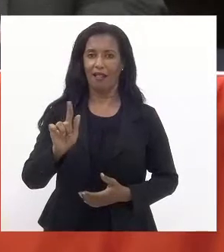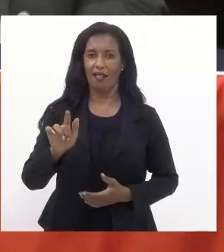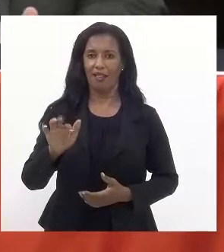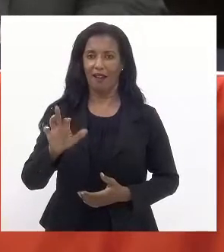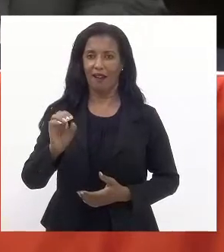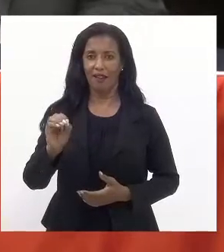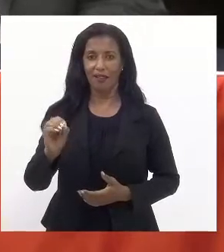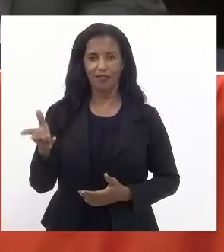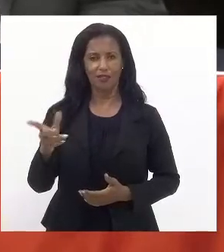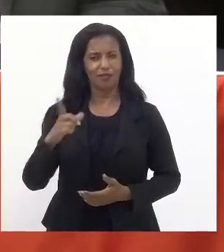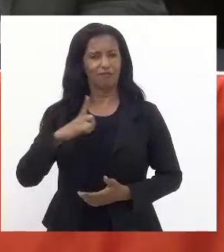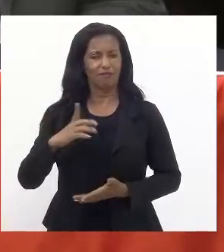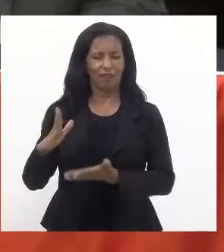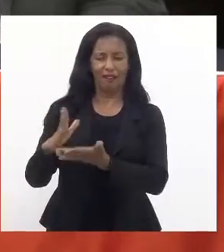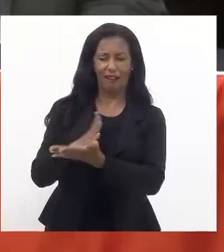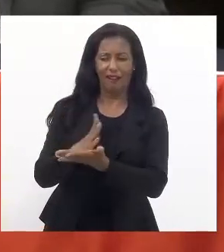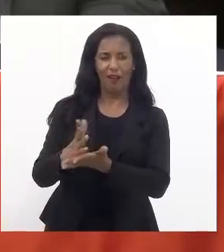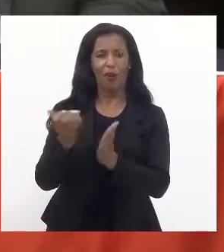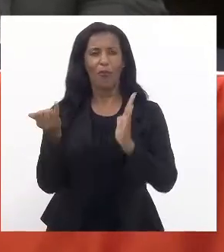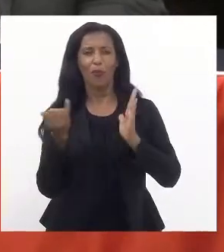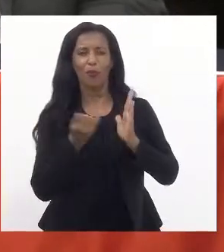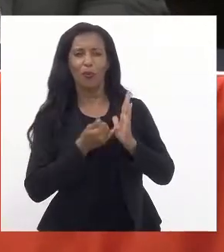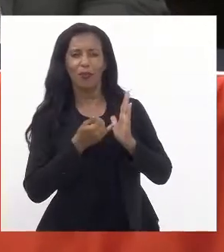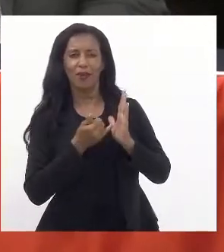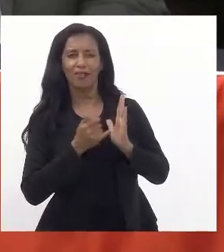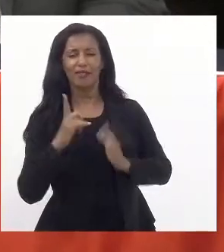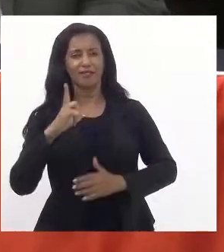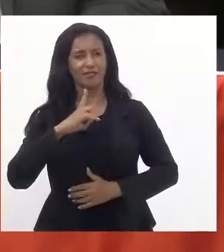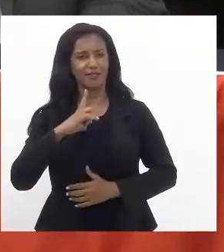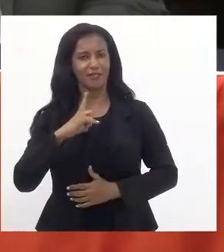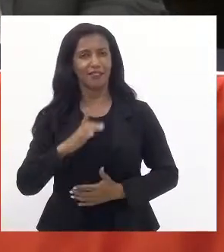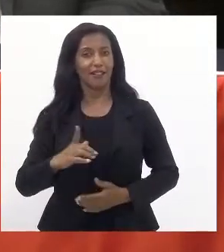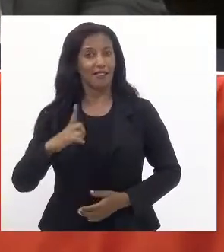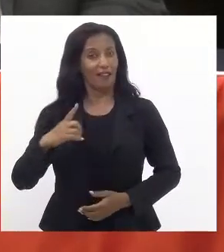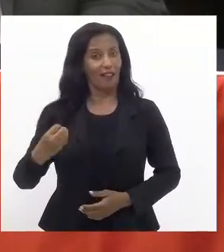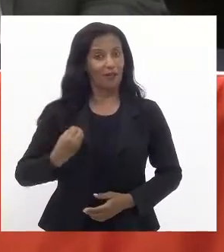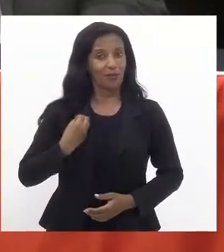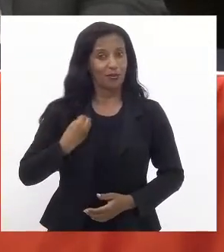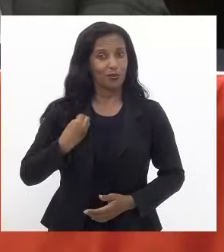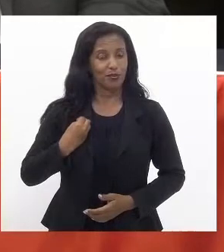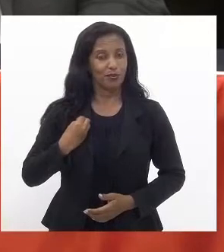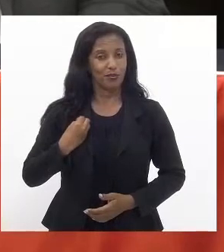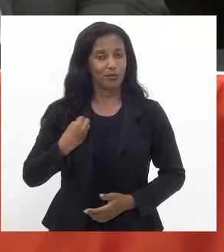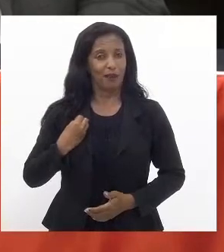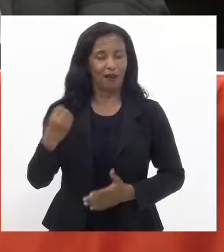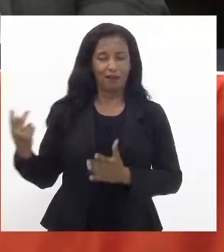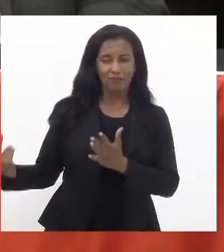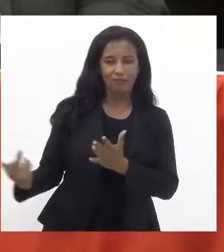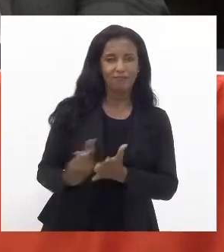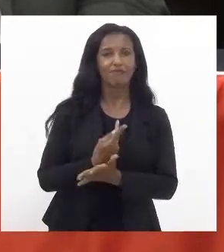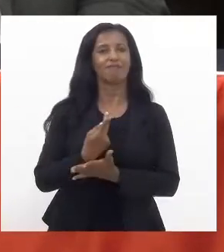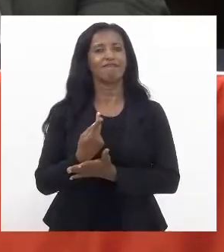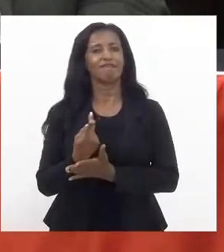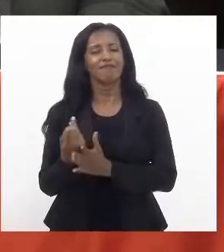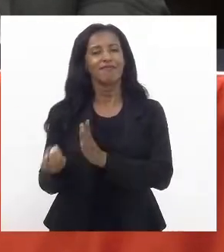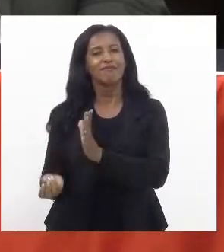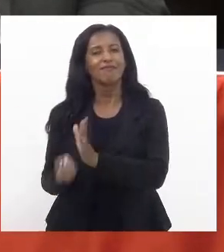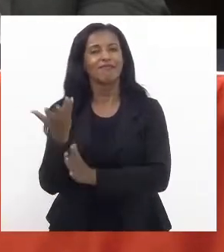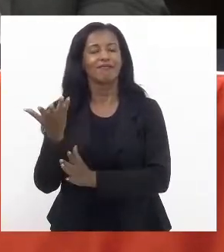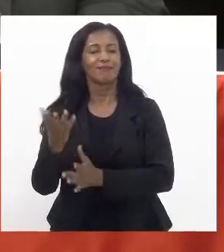né, tem algumas publicações. A Existência e Realização